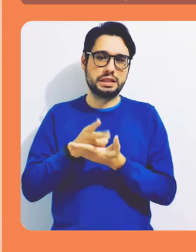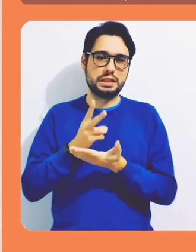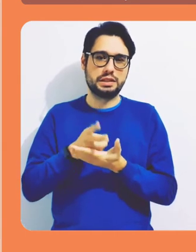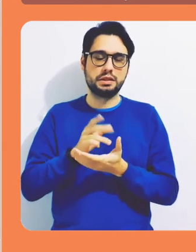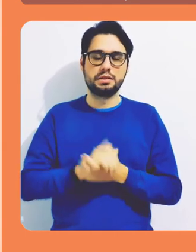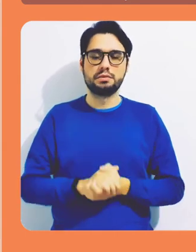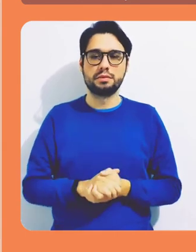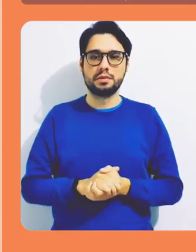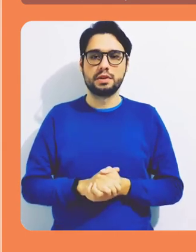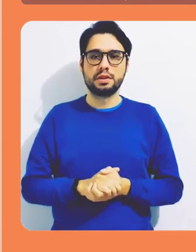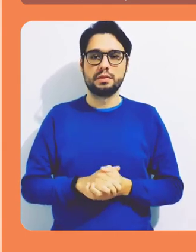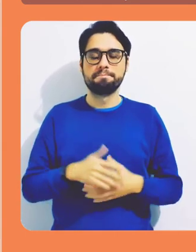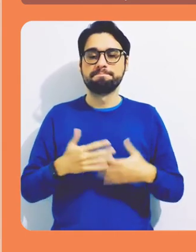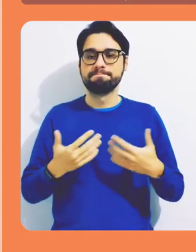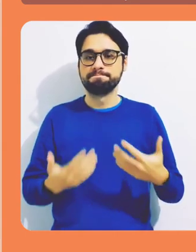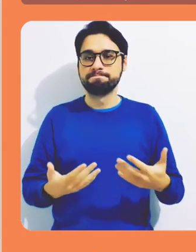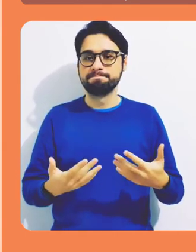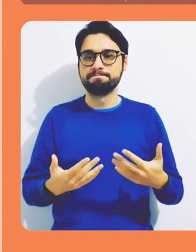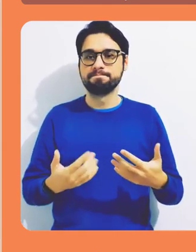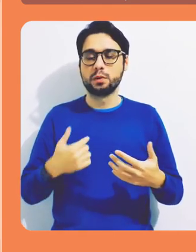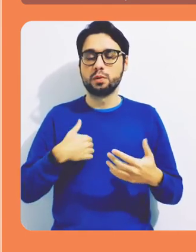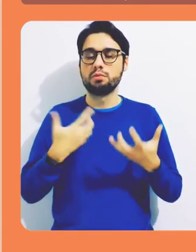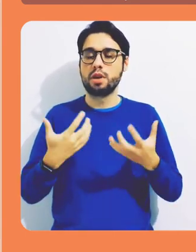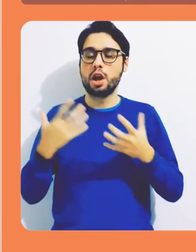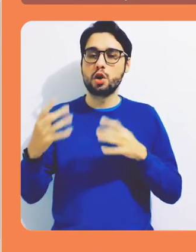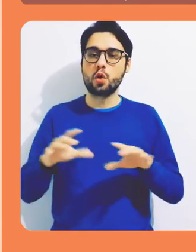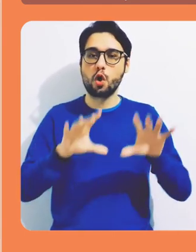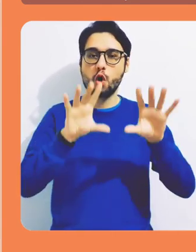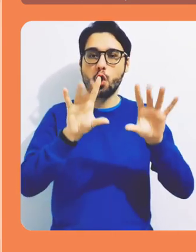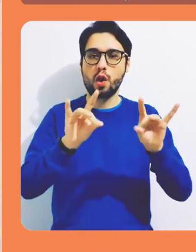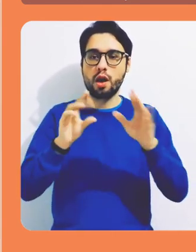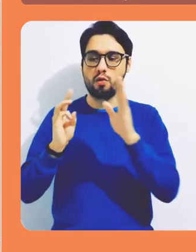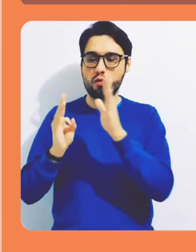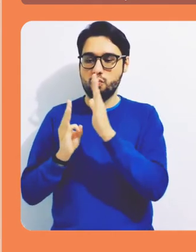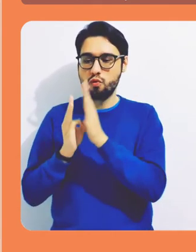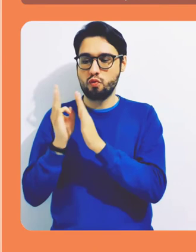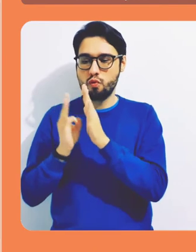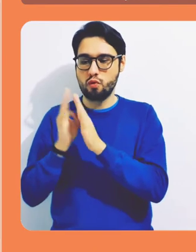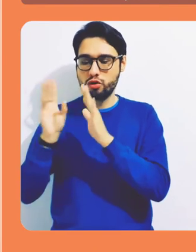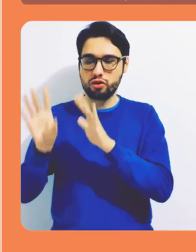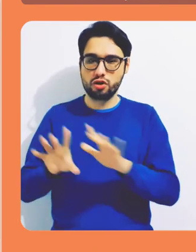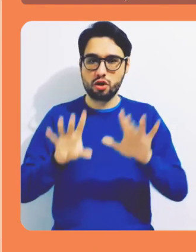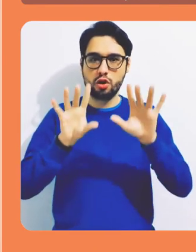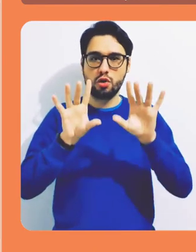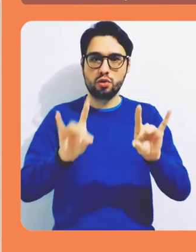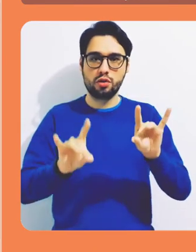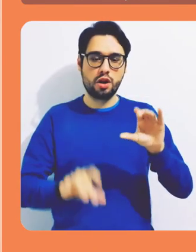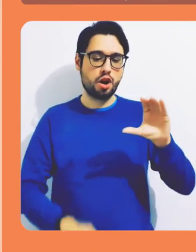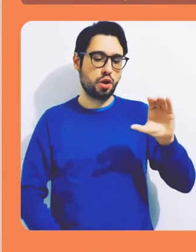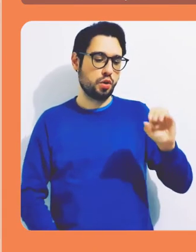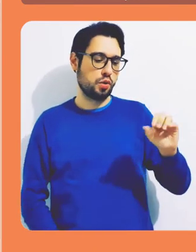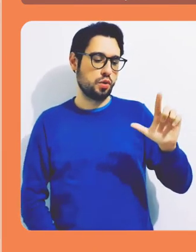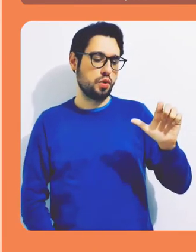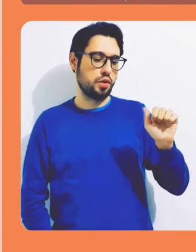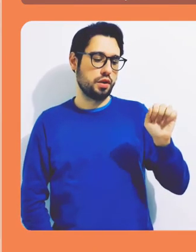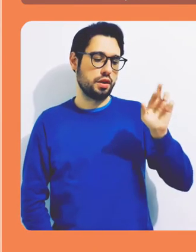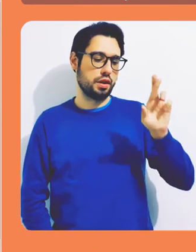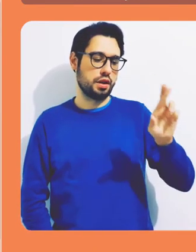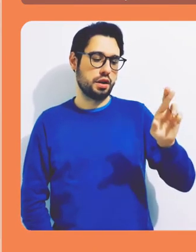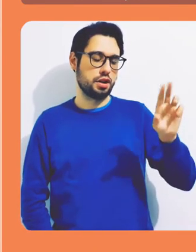aqui, já é um problema. Então, vou colar lá o texto do Word, ó. Colar do Word.